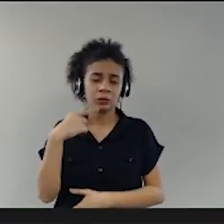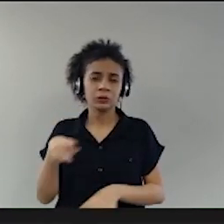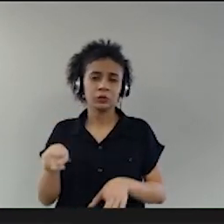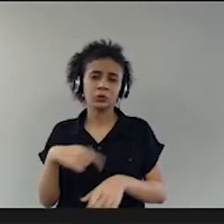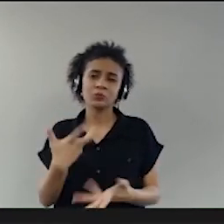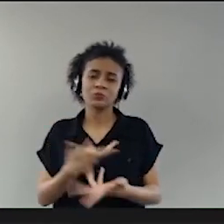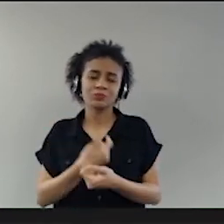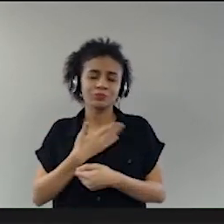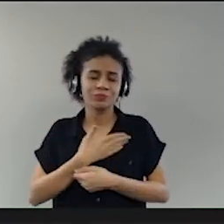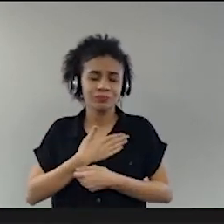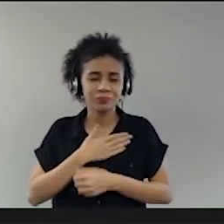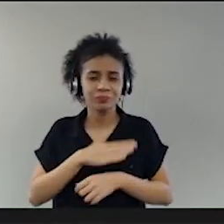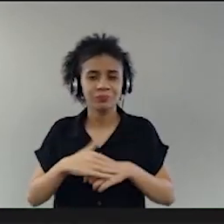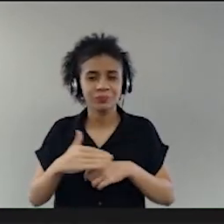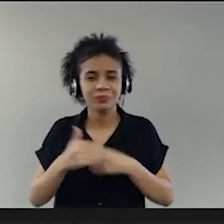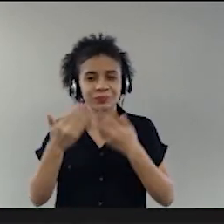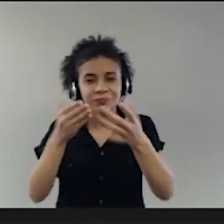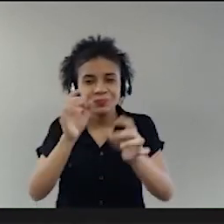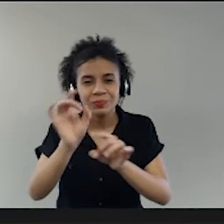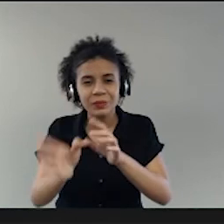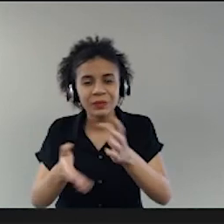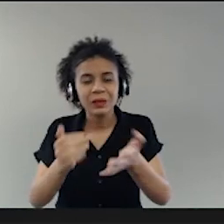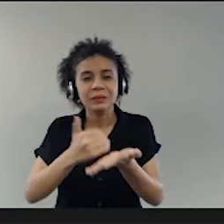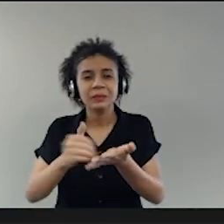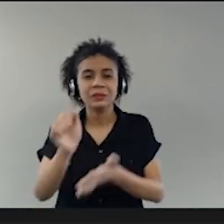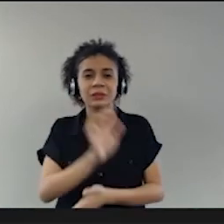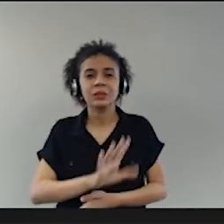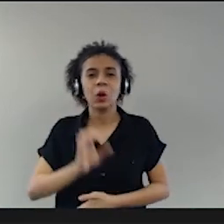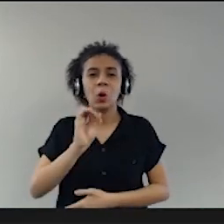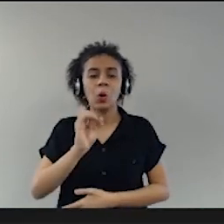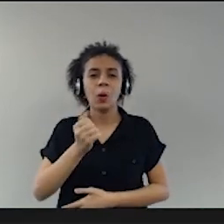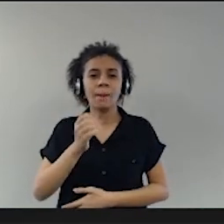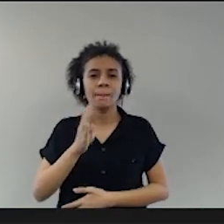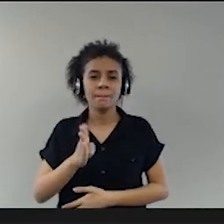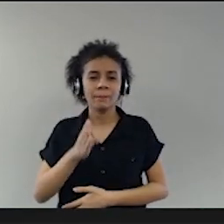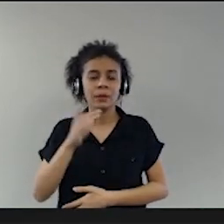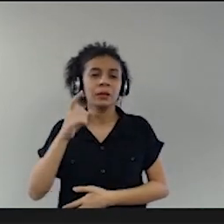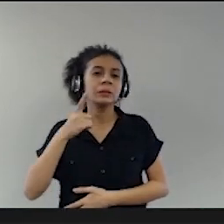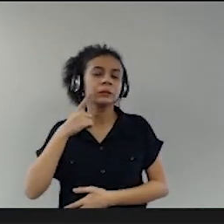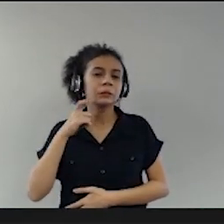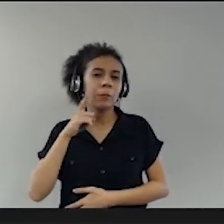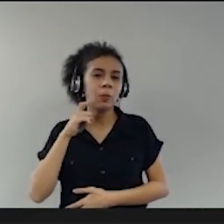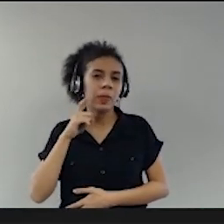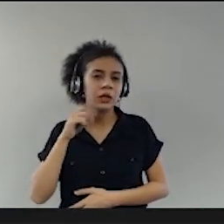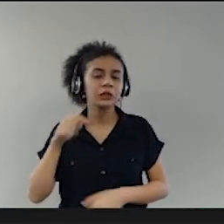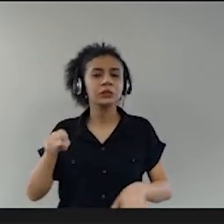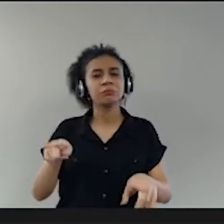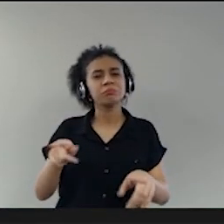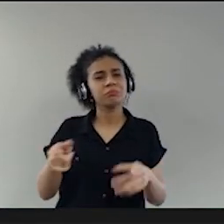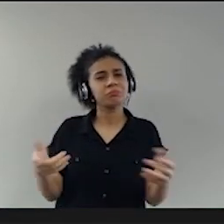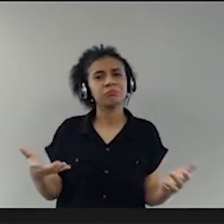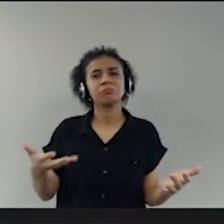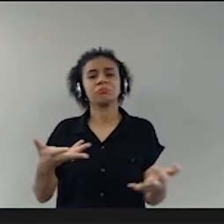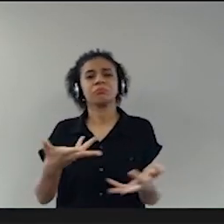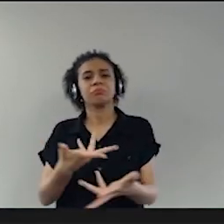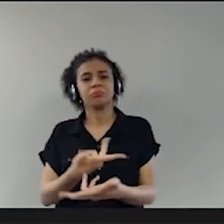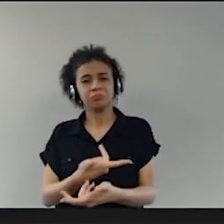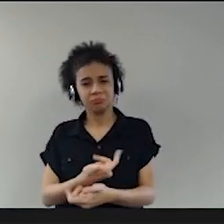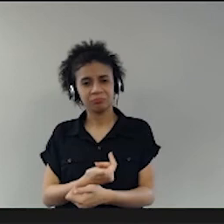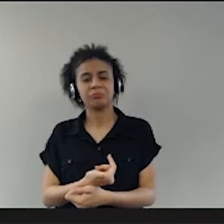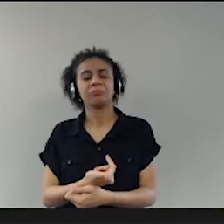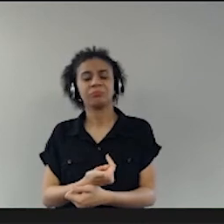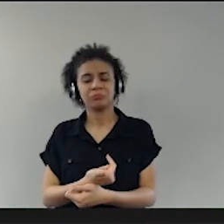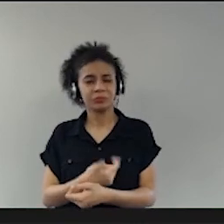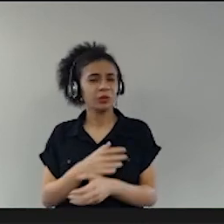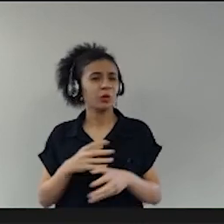nosso carinho especial ao secretário-geral da OAB, doutor Alberto Simonetti Neto, que, de forma brilhante, toda a